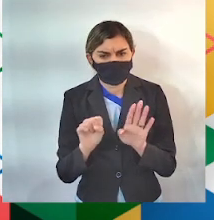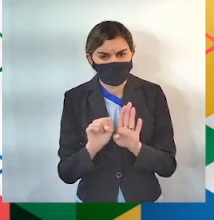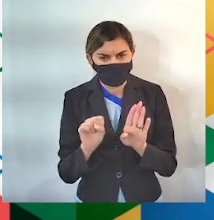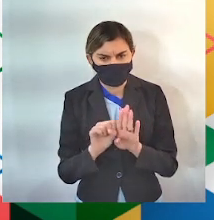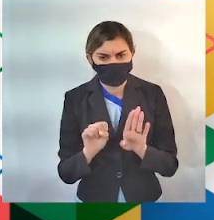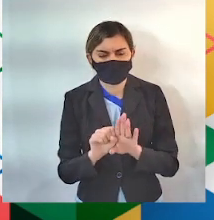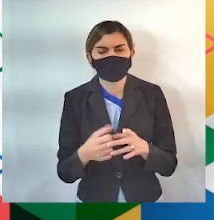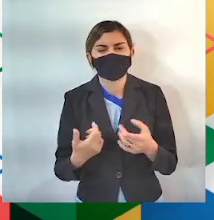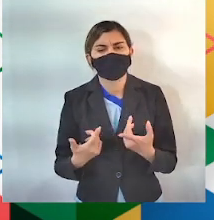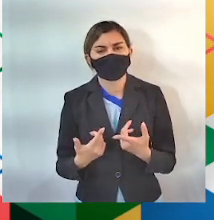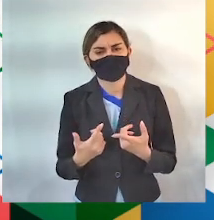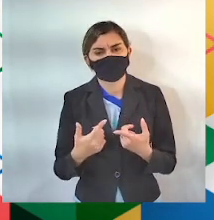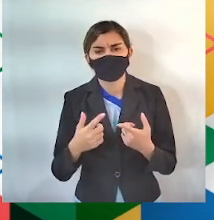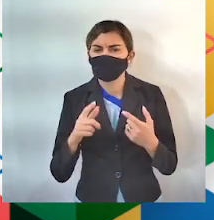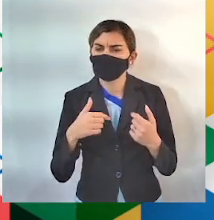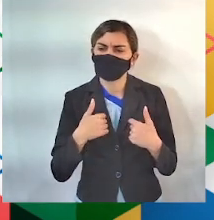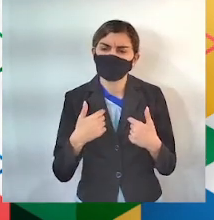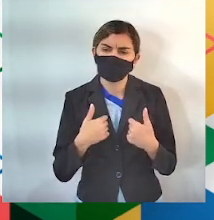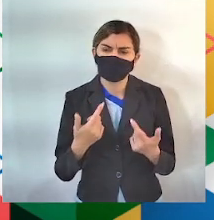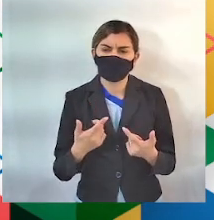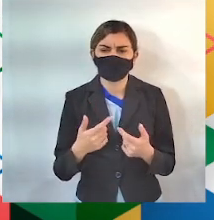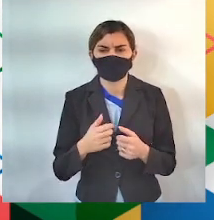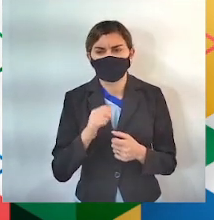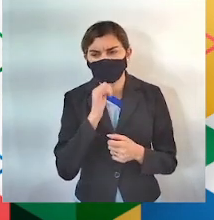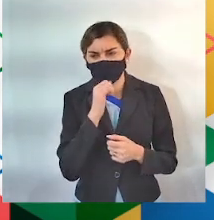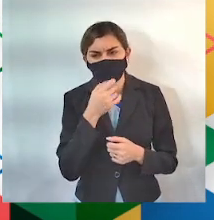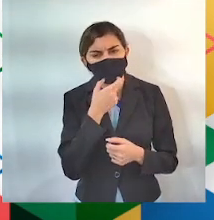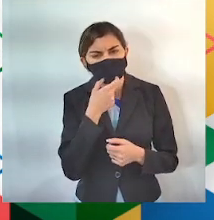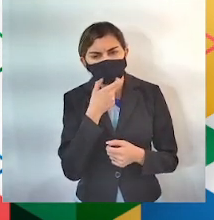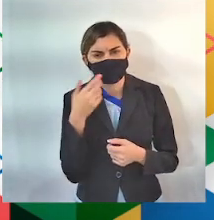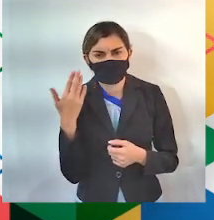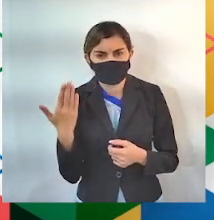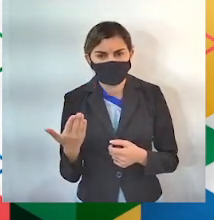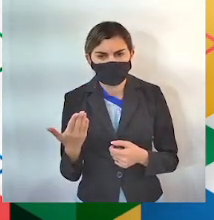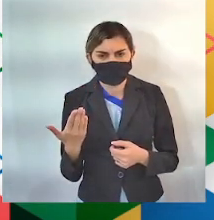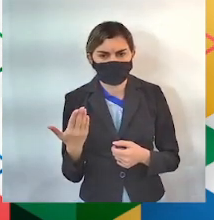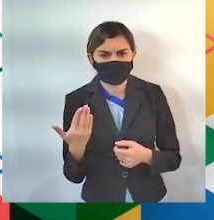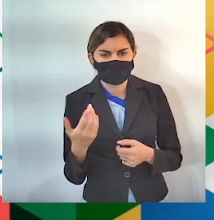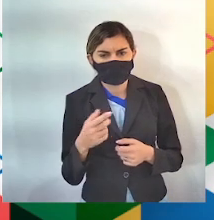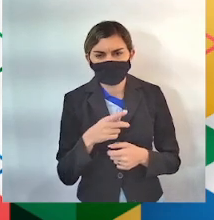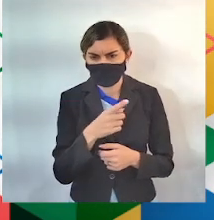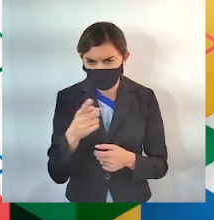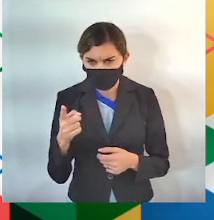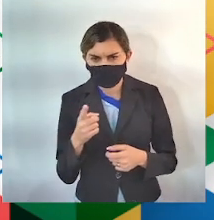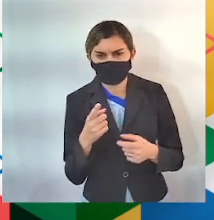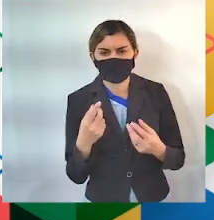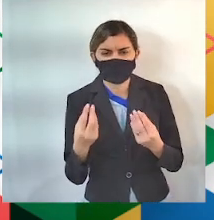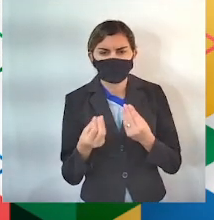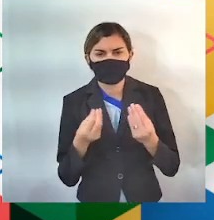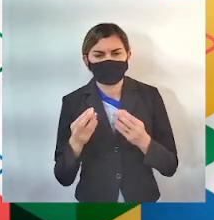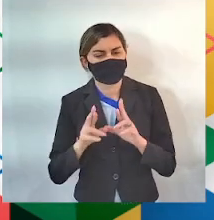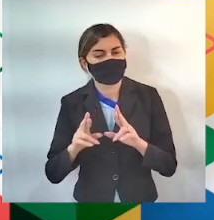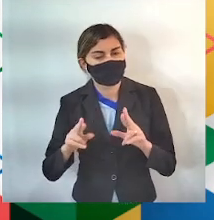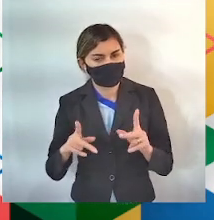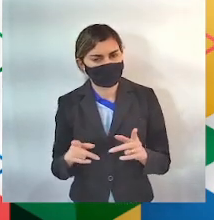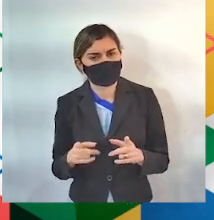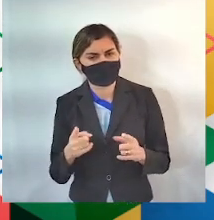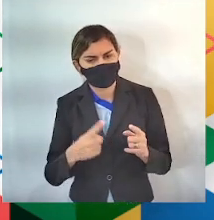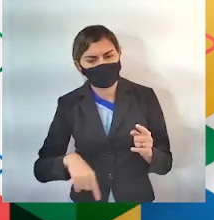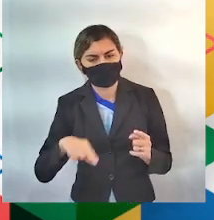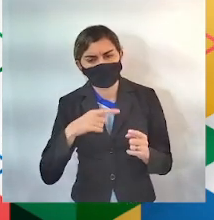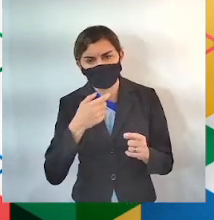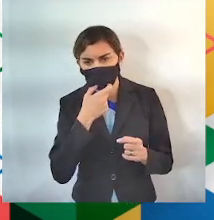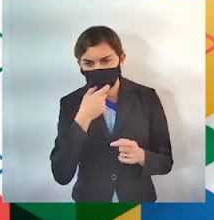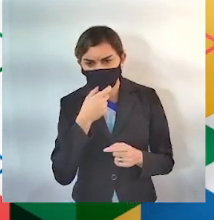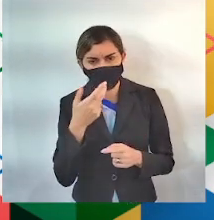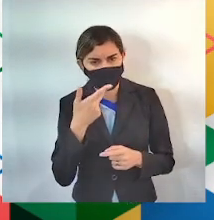ver. Possessive adjectives, né? Eles funcionam um pouco diferente do nosso idioma,